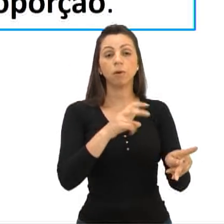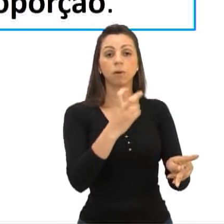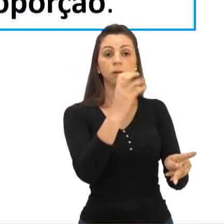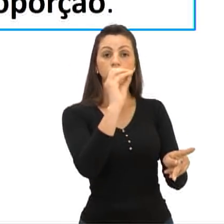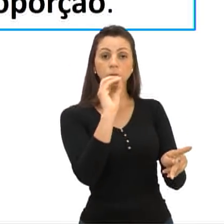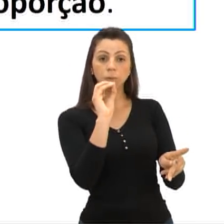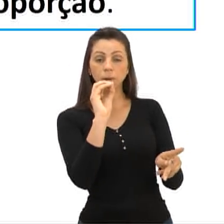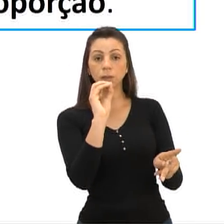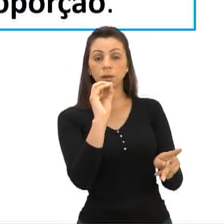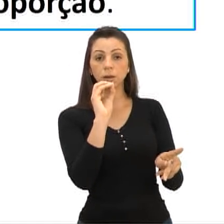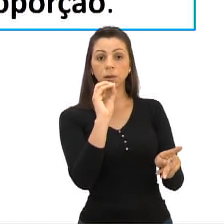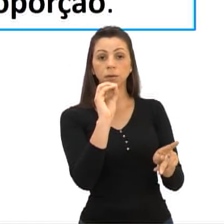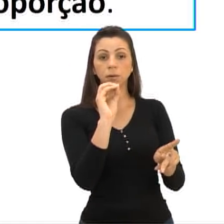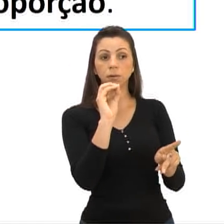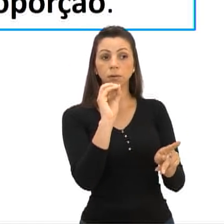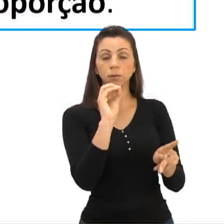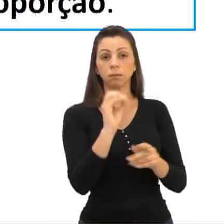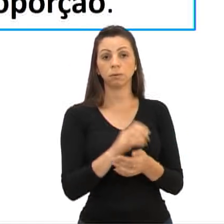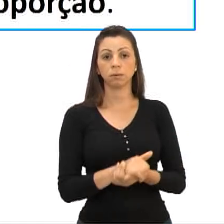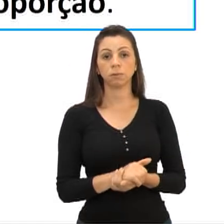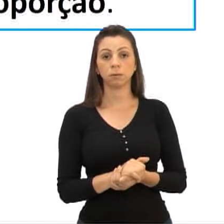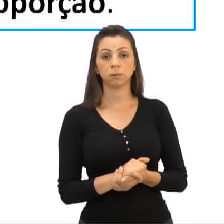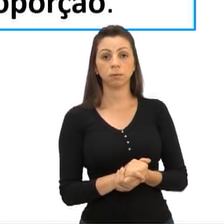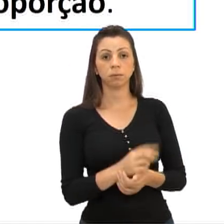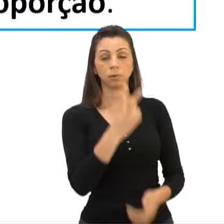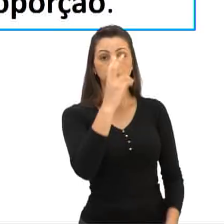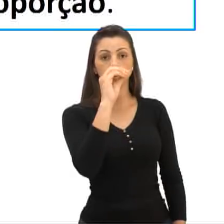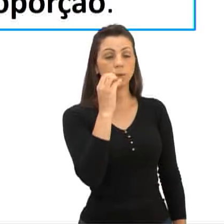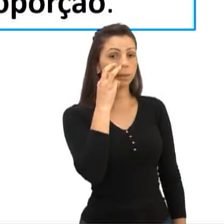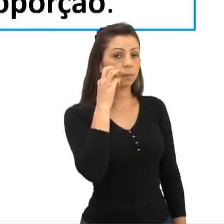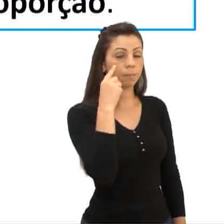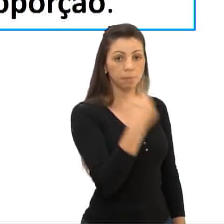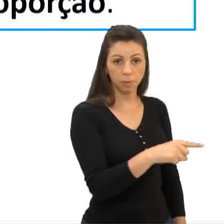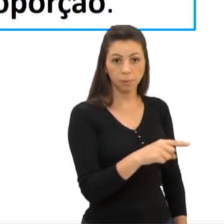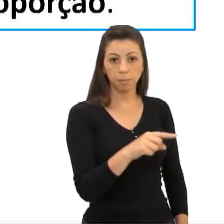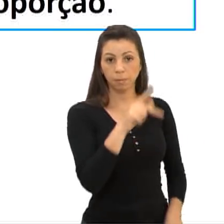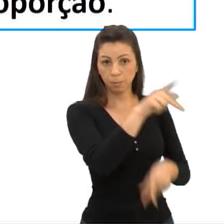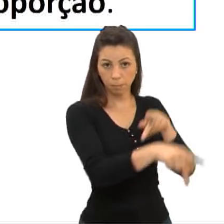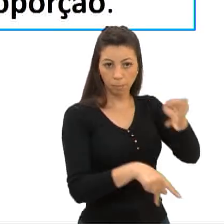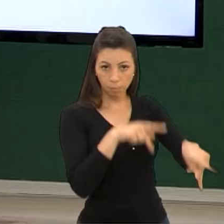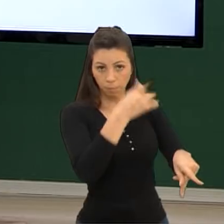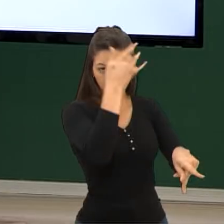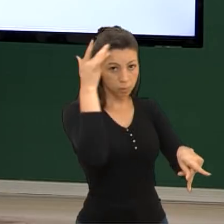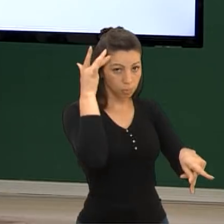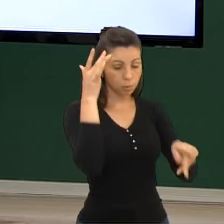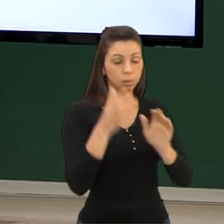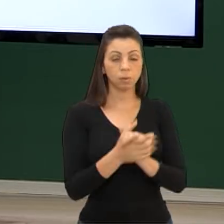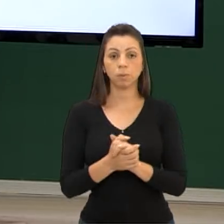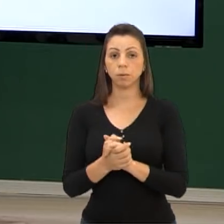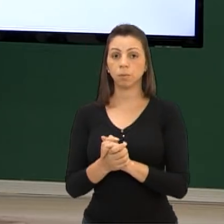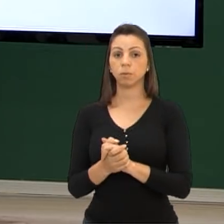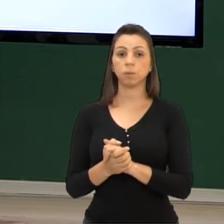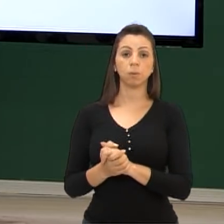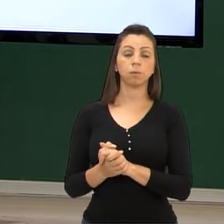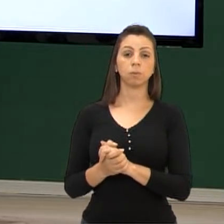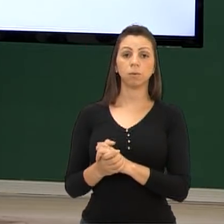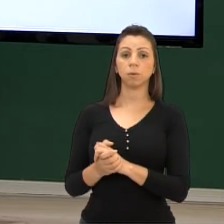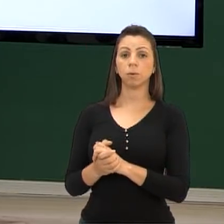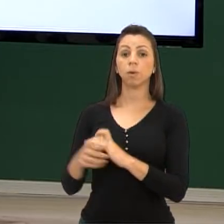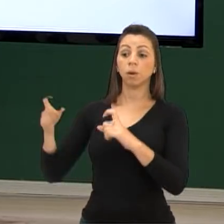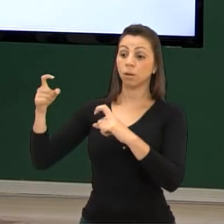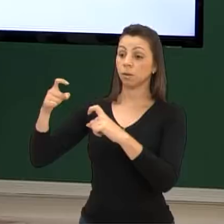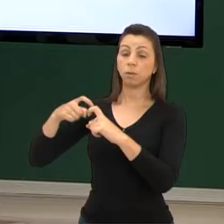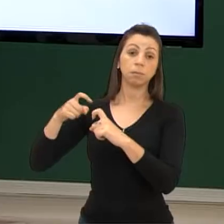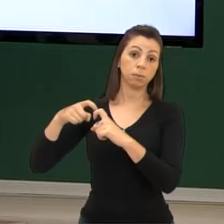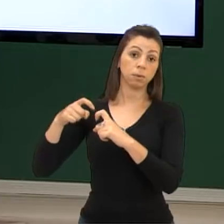50 médicos, para uma população de 50 mil pessoas, seria 50 médicos, conforme